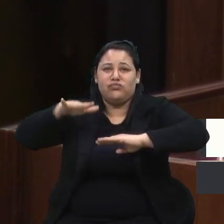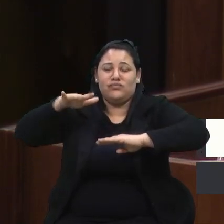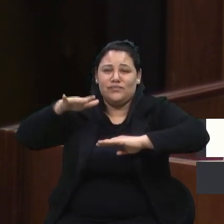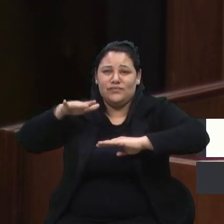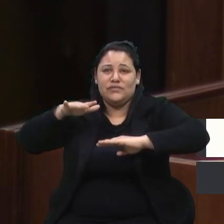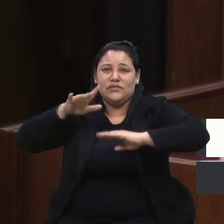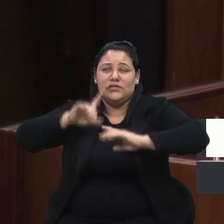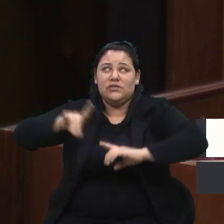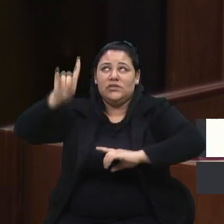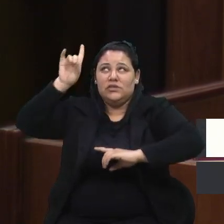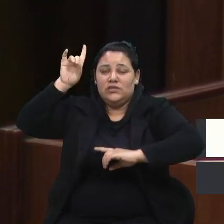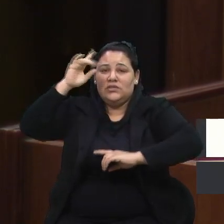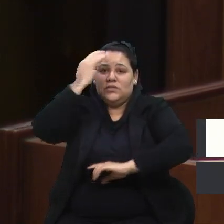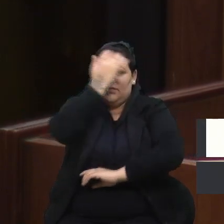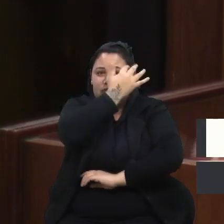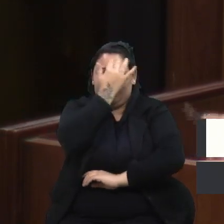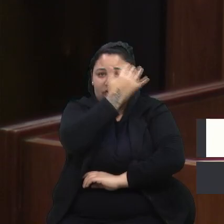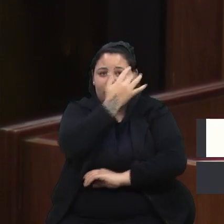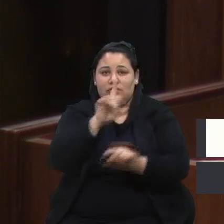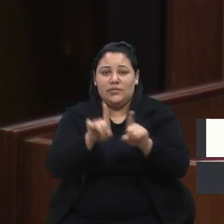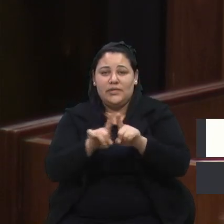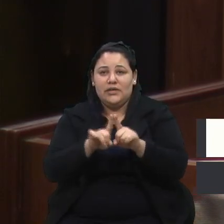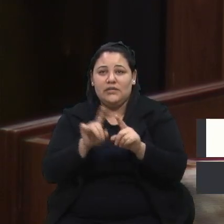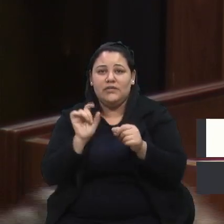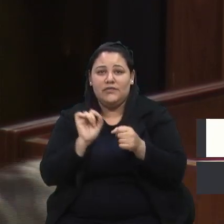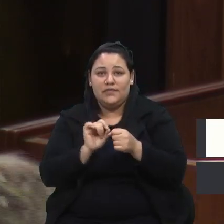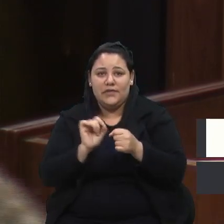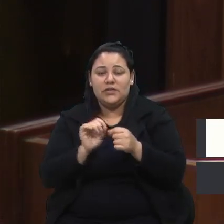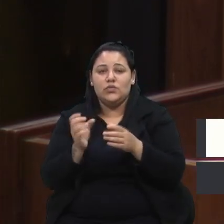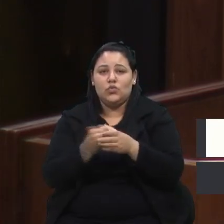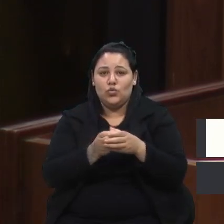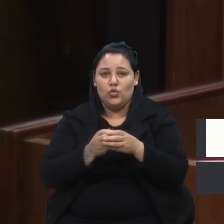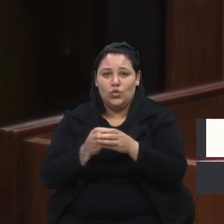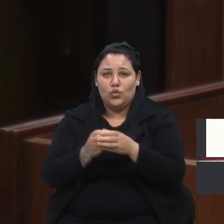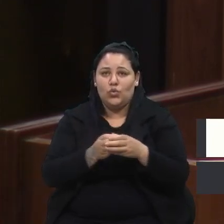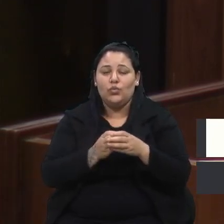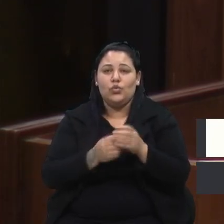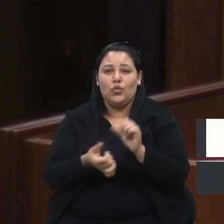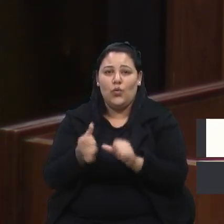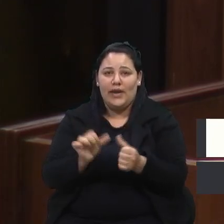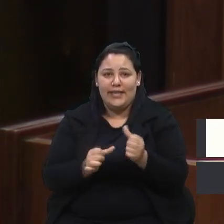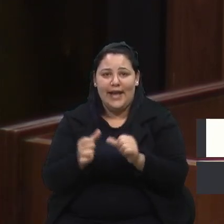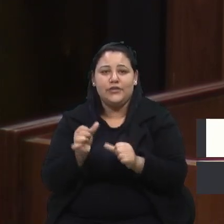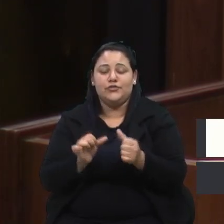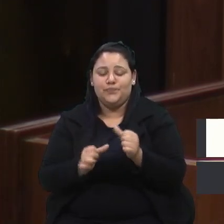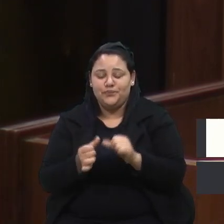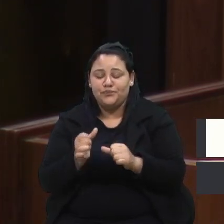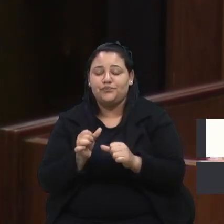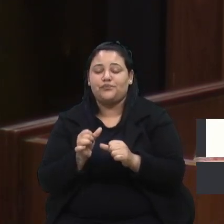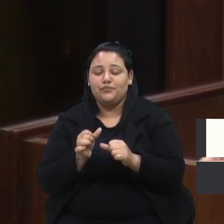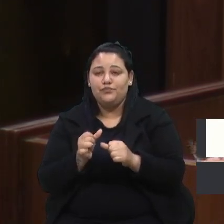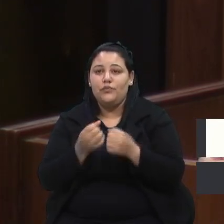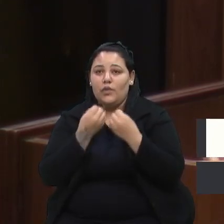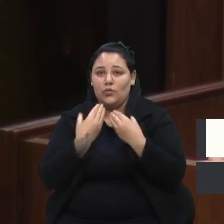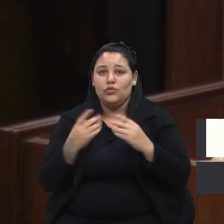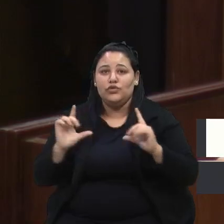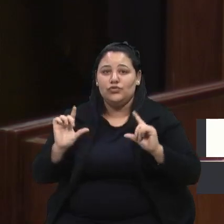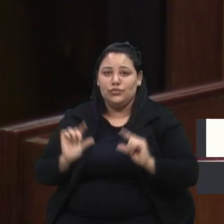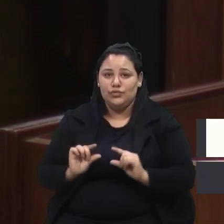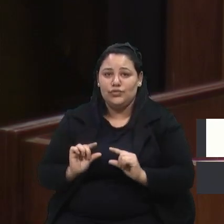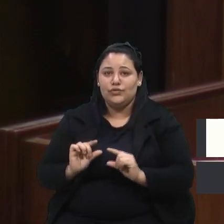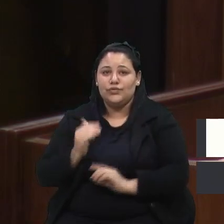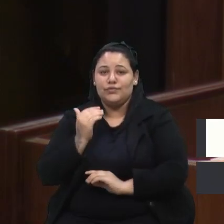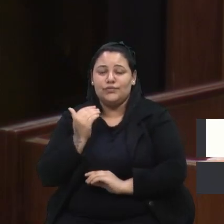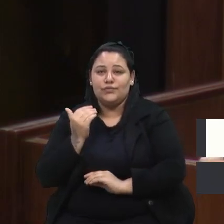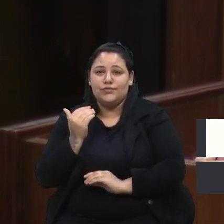do Sul, o senhor Adiló de Domênico, fez um time de qualidade, onde estão amenizando um pouco